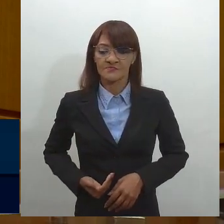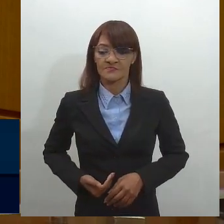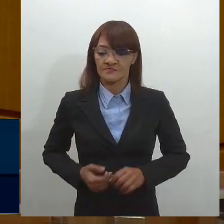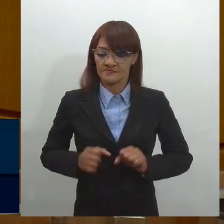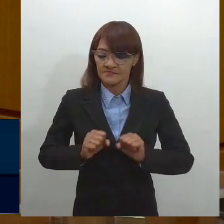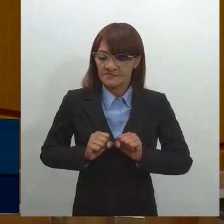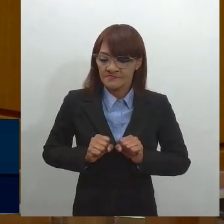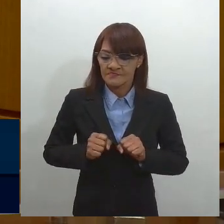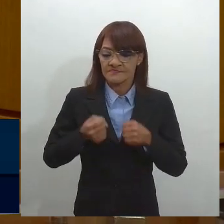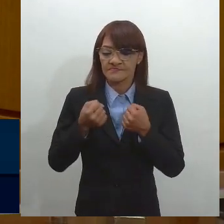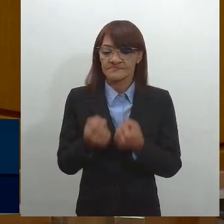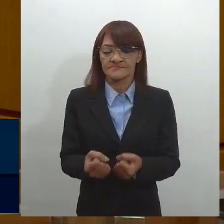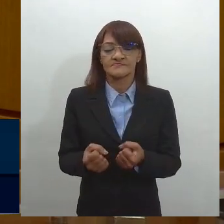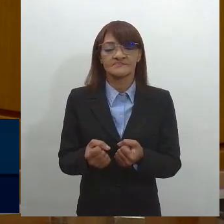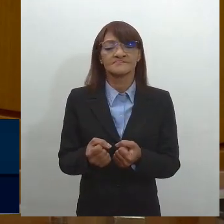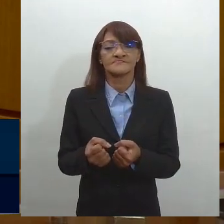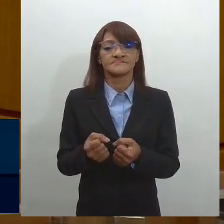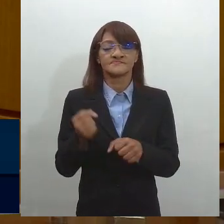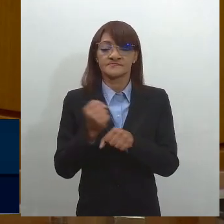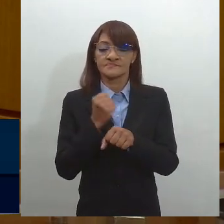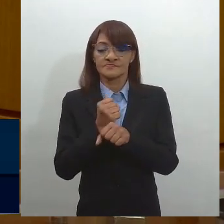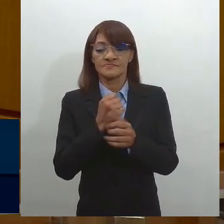Adutora do Leite, né, que é uma obra